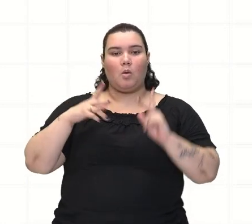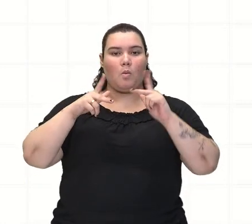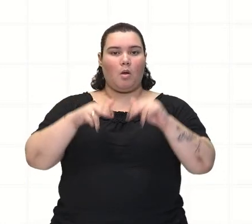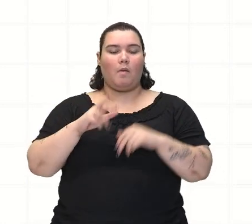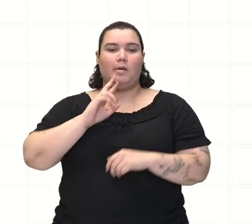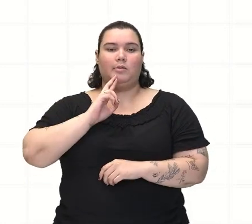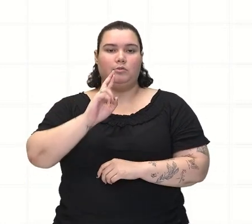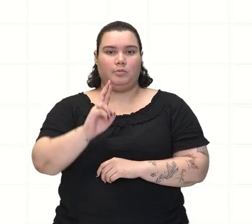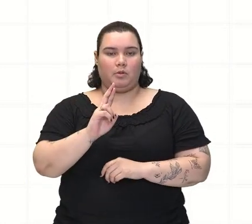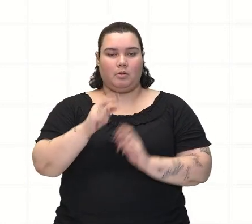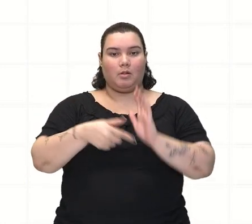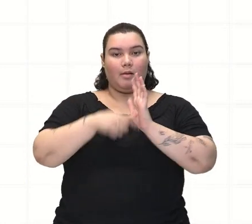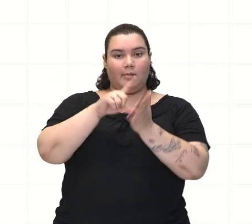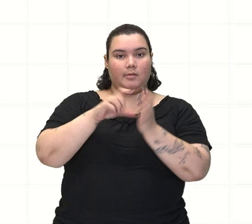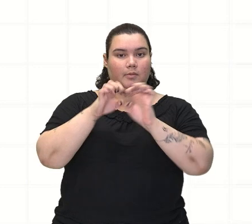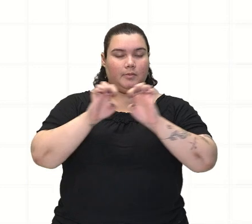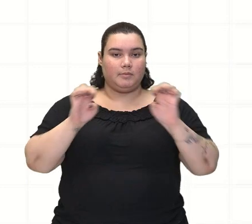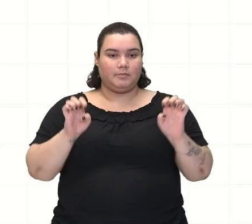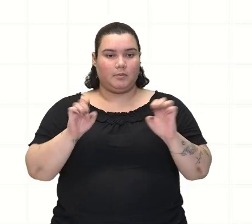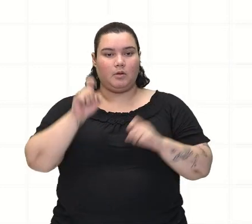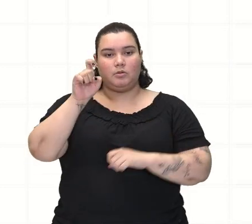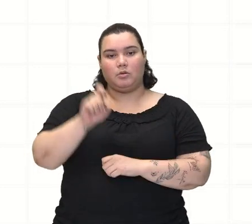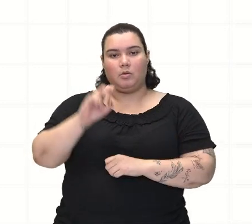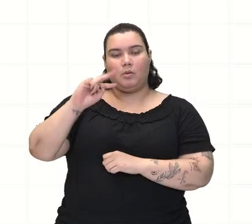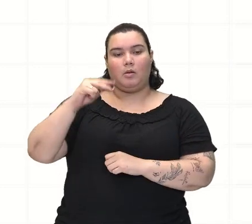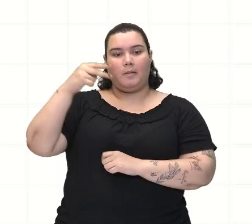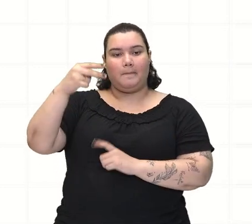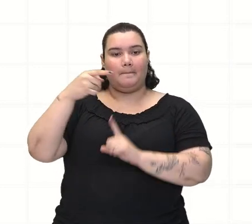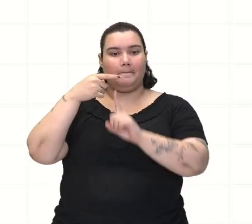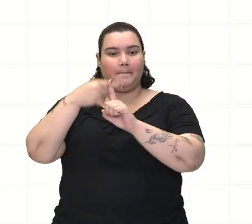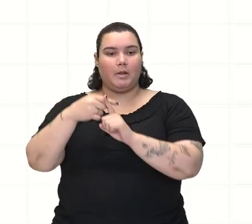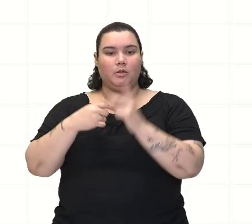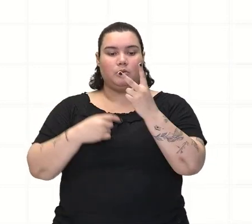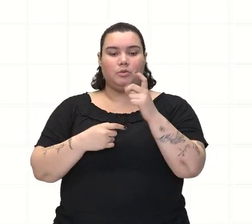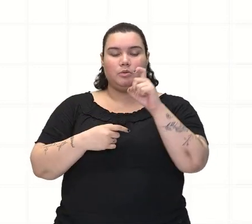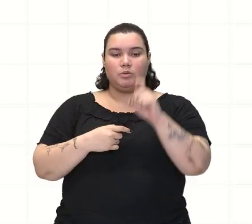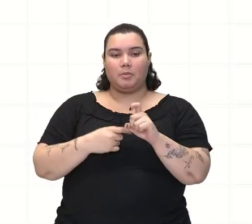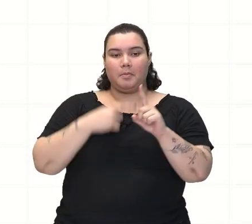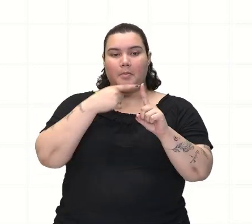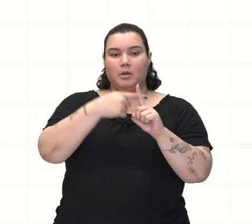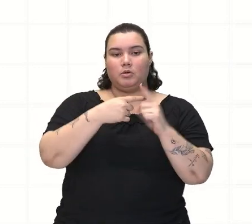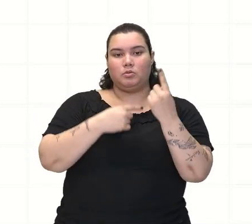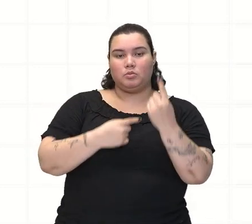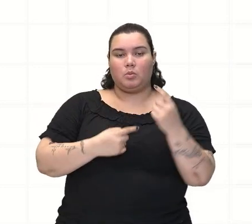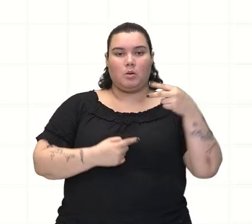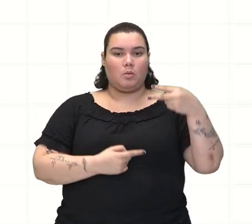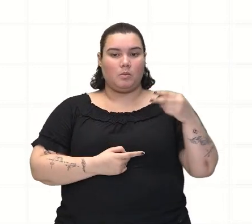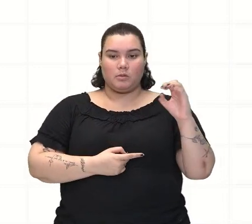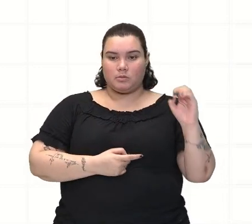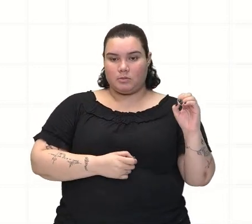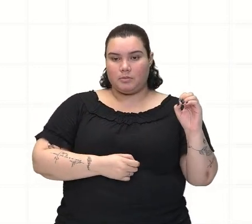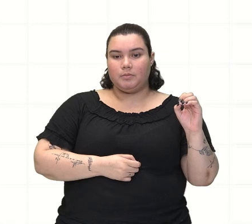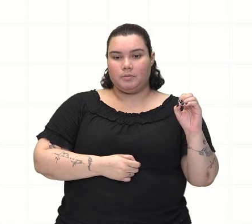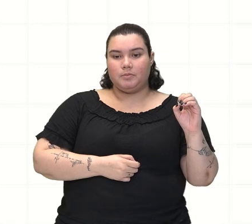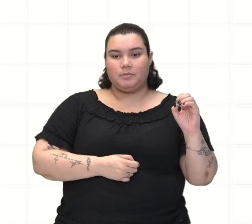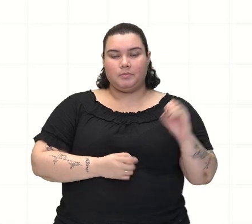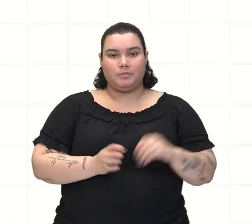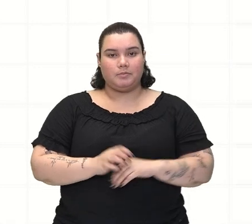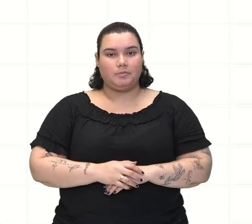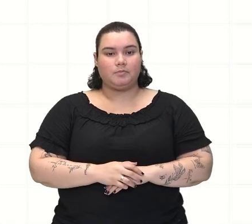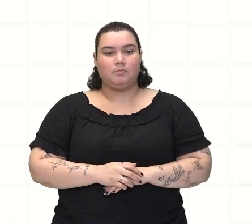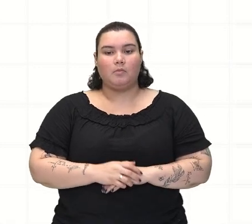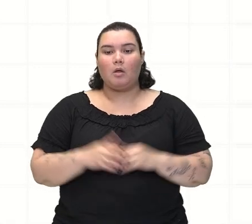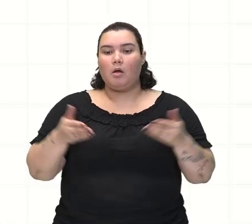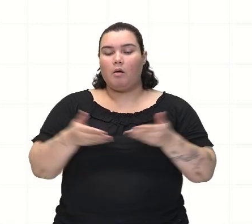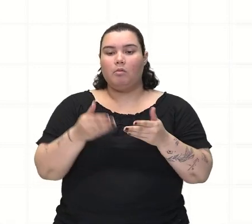soluções da anterior. Então, x ao quadrado mais 2x mais 1 igual a 0.